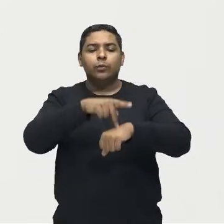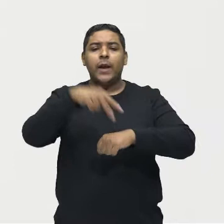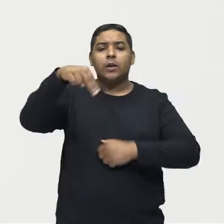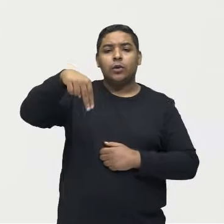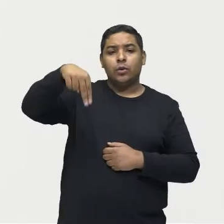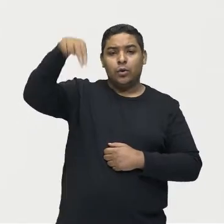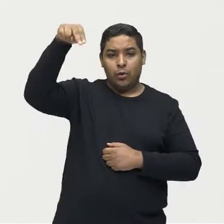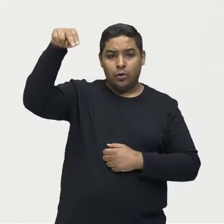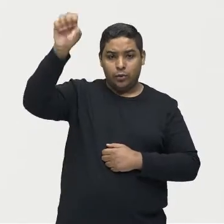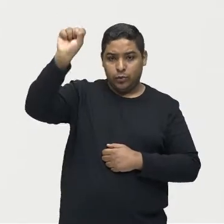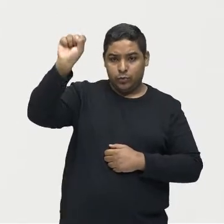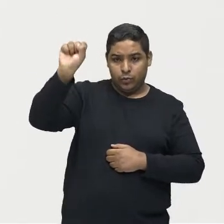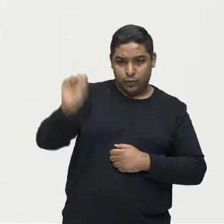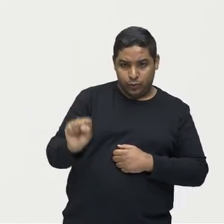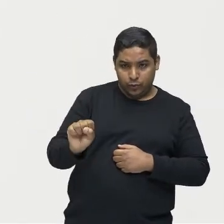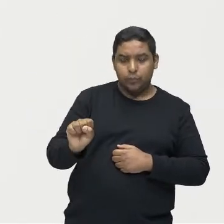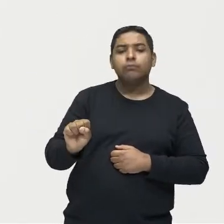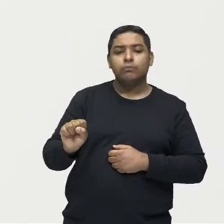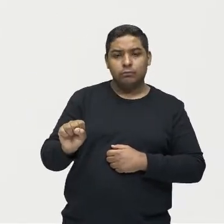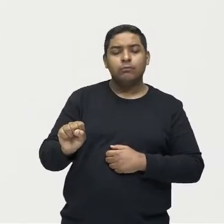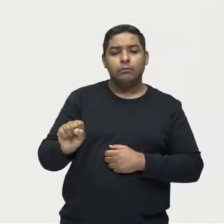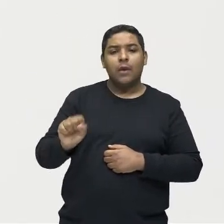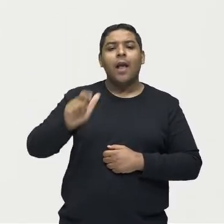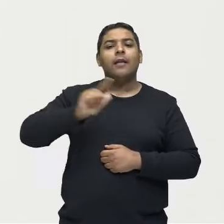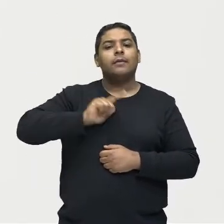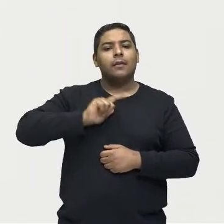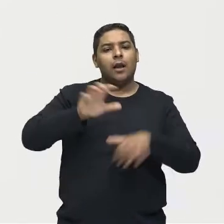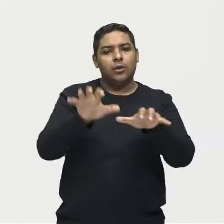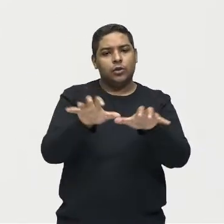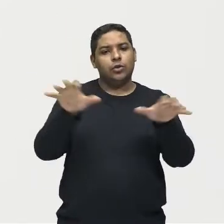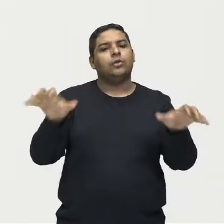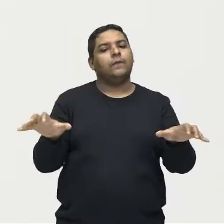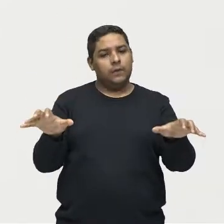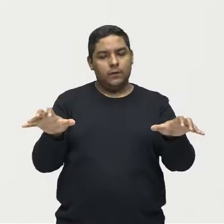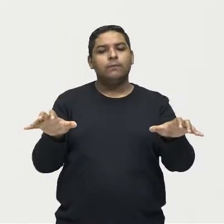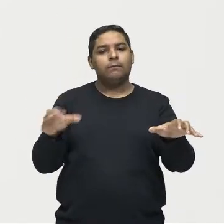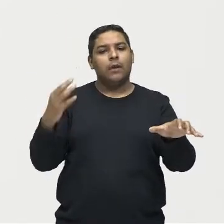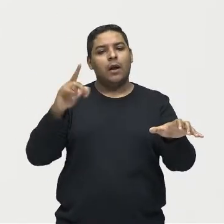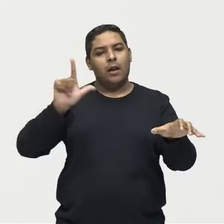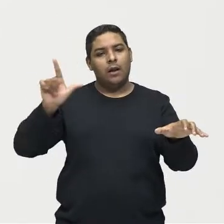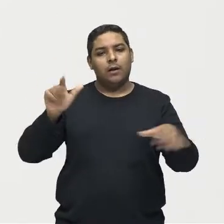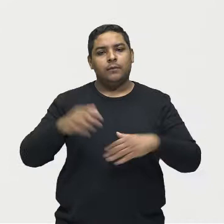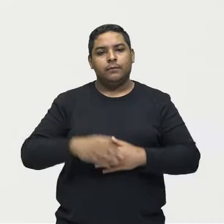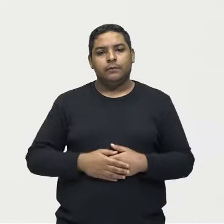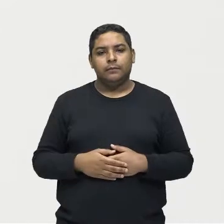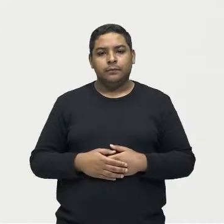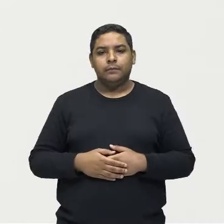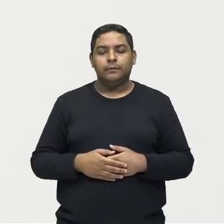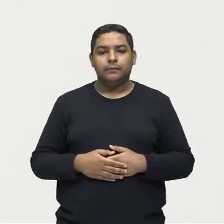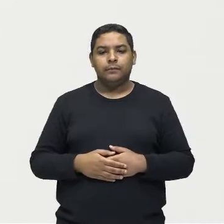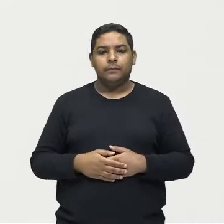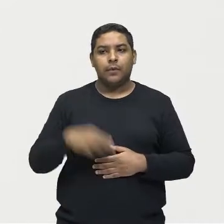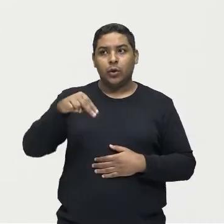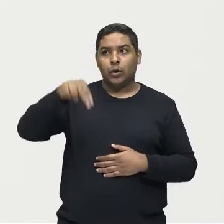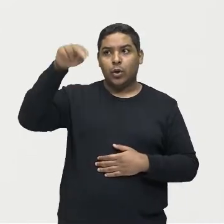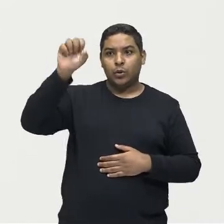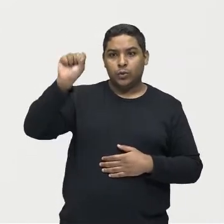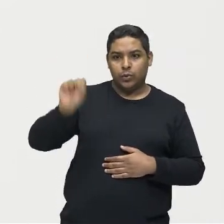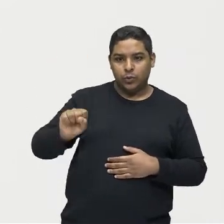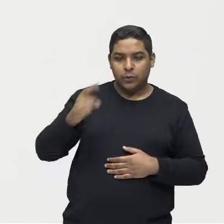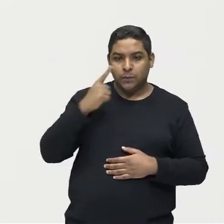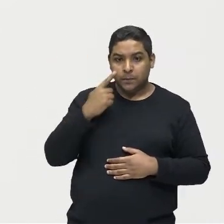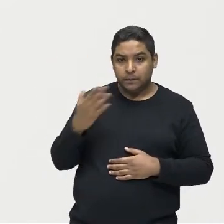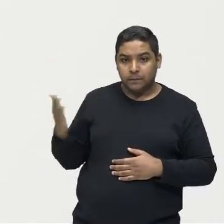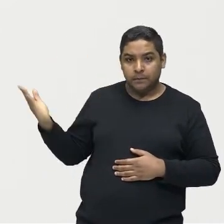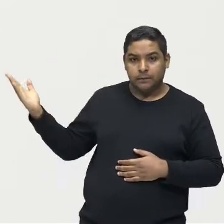do sul, né? Vai ter essa divisão, tá? Países do norte e do sul, a gente observa que